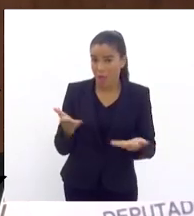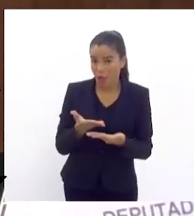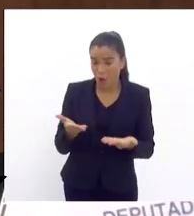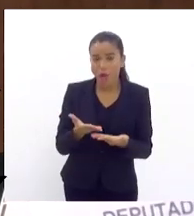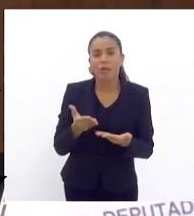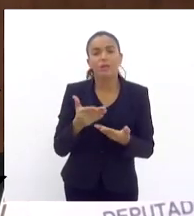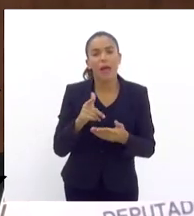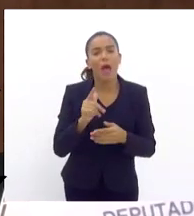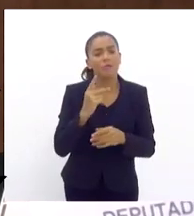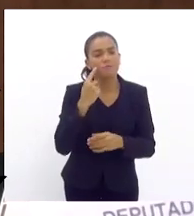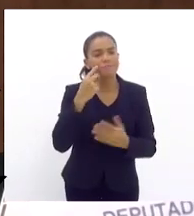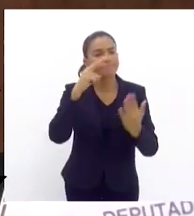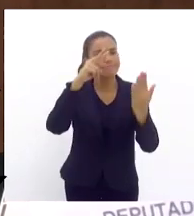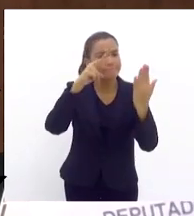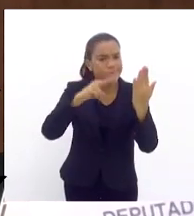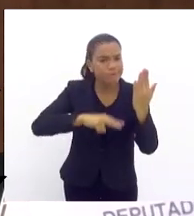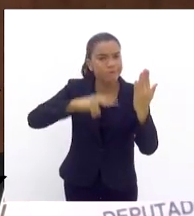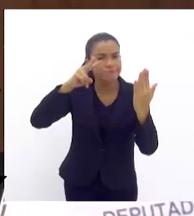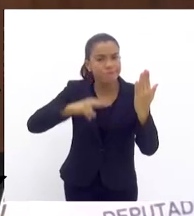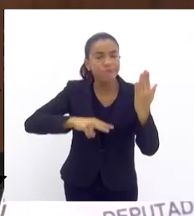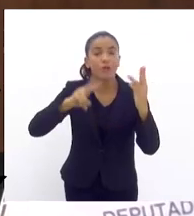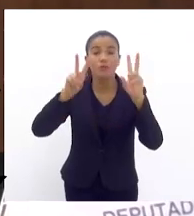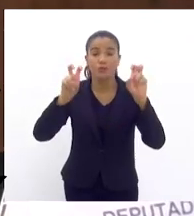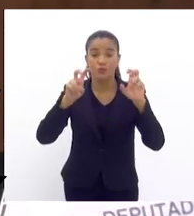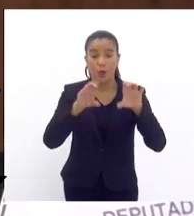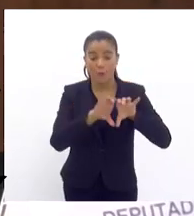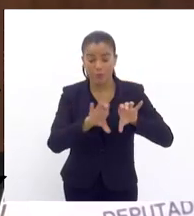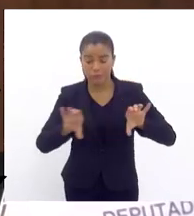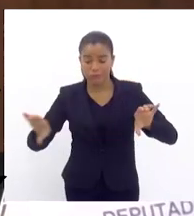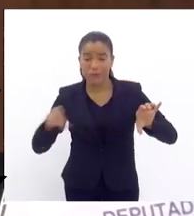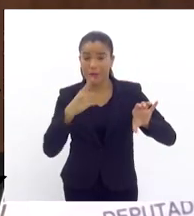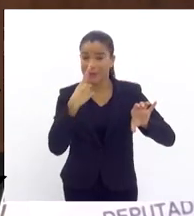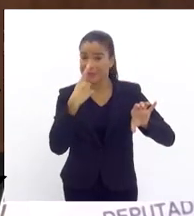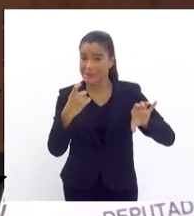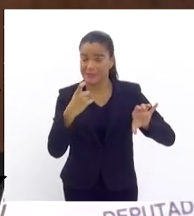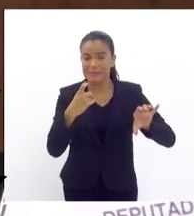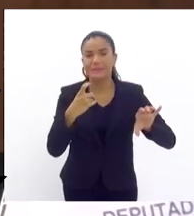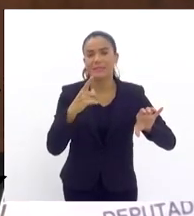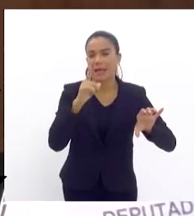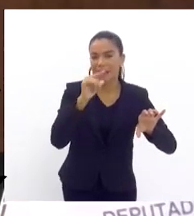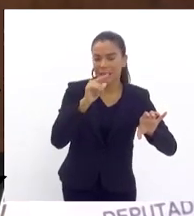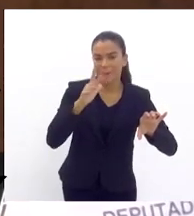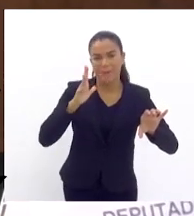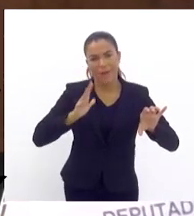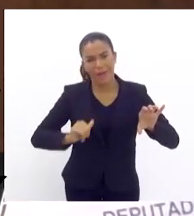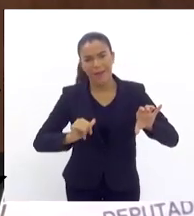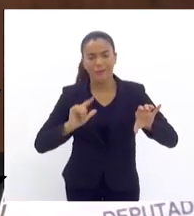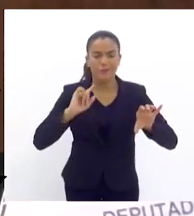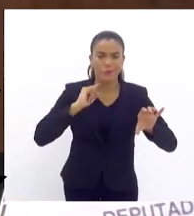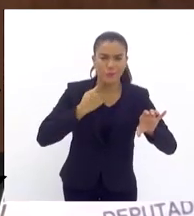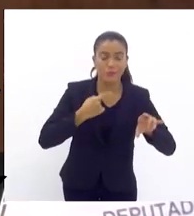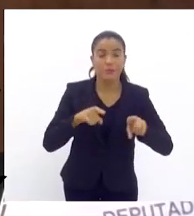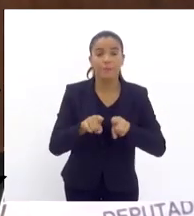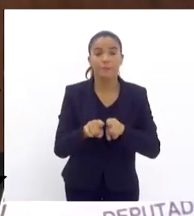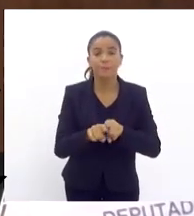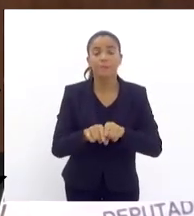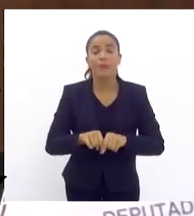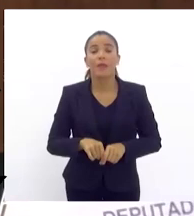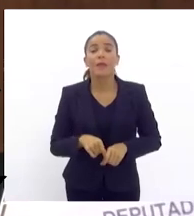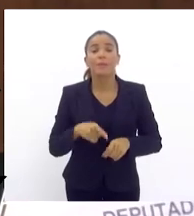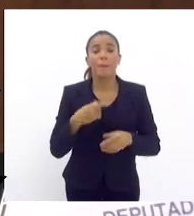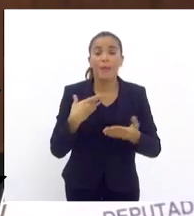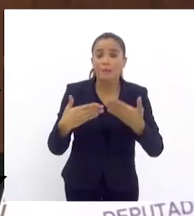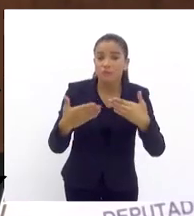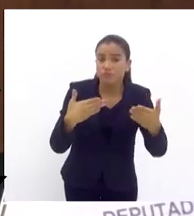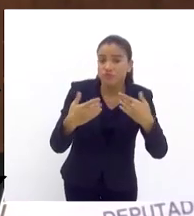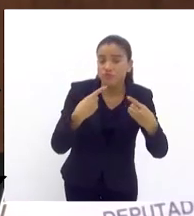revendo questões do marco regulatório do saneamento, como a gente viu nas notícias da semana passada, e vai implicar também um diálogo com o BNDES,